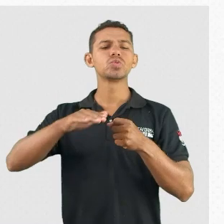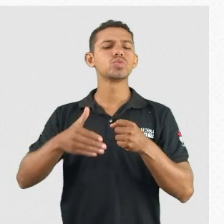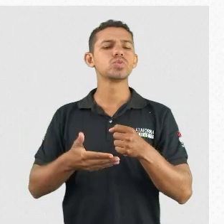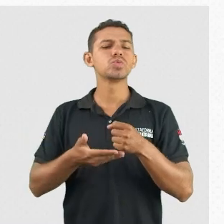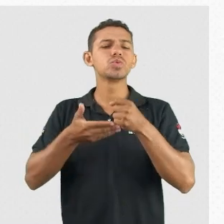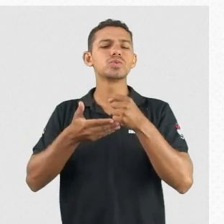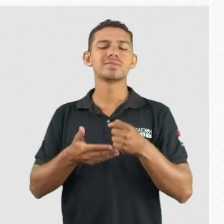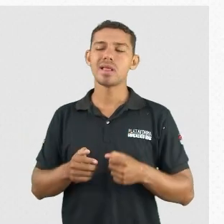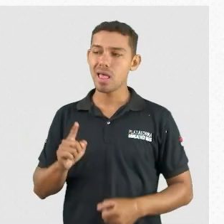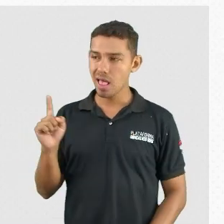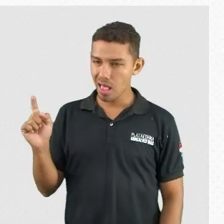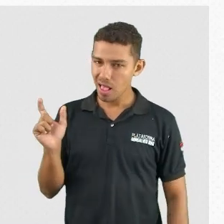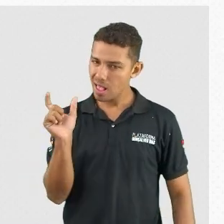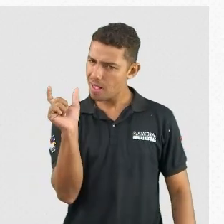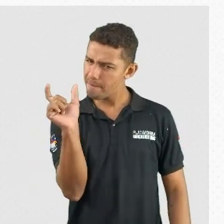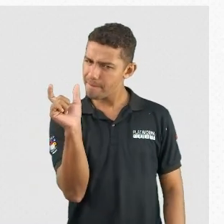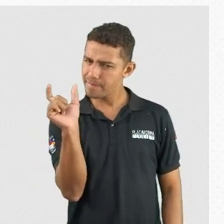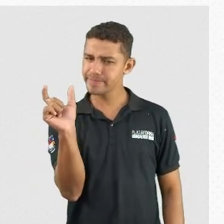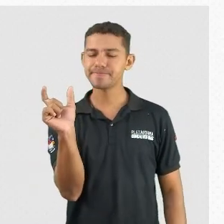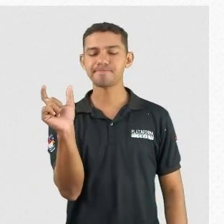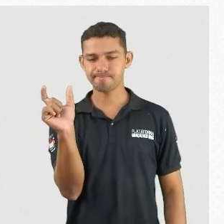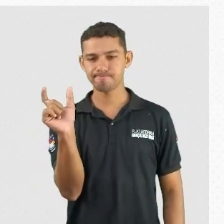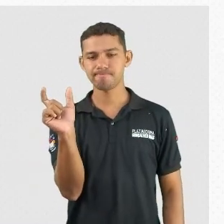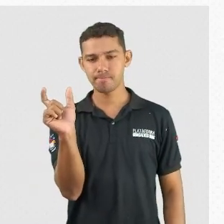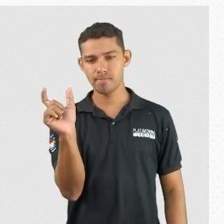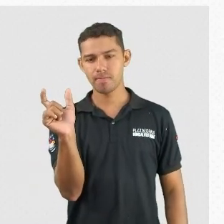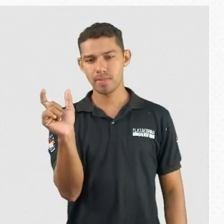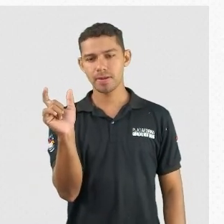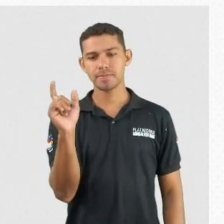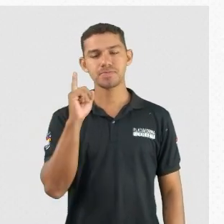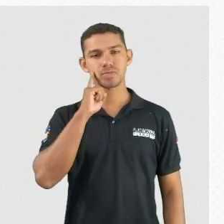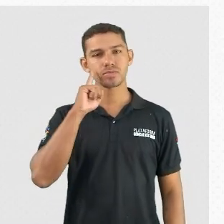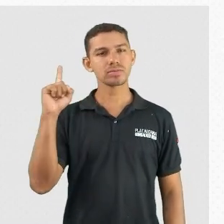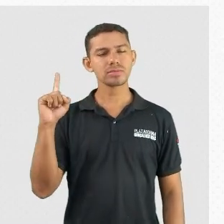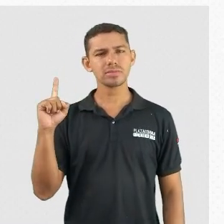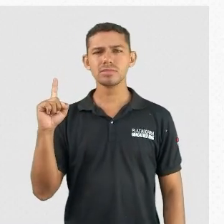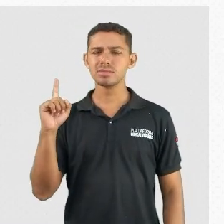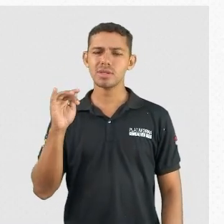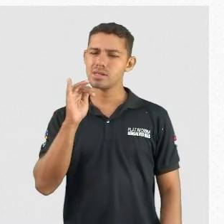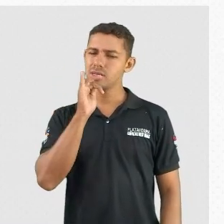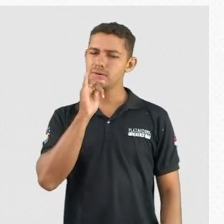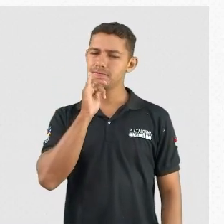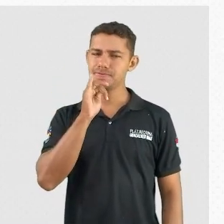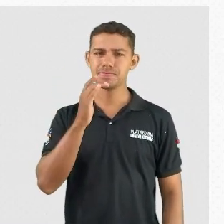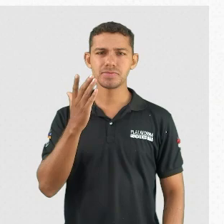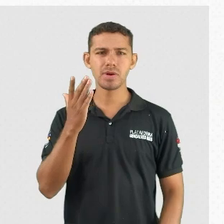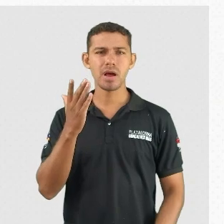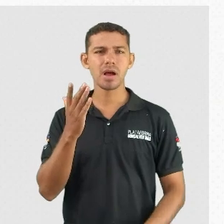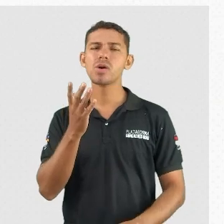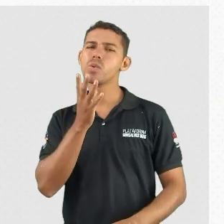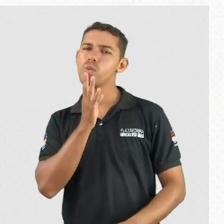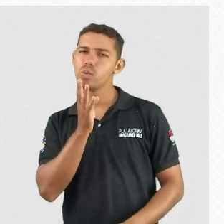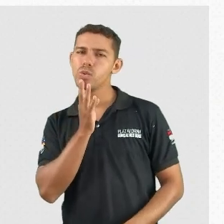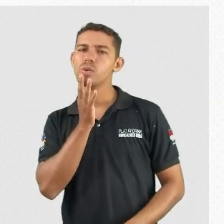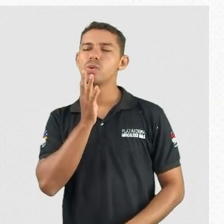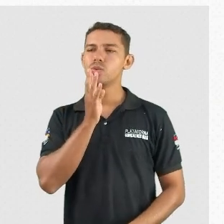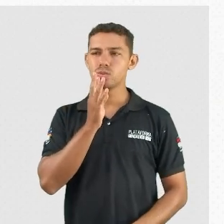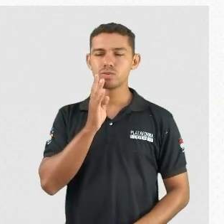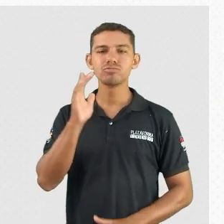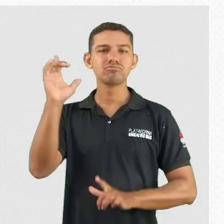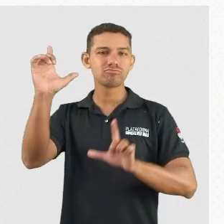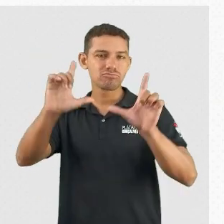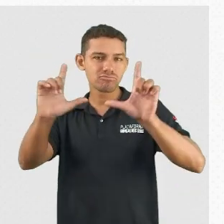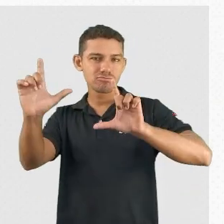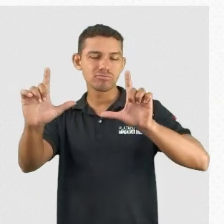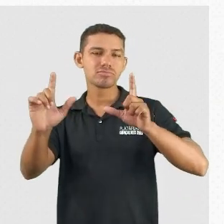uma palavra que tem se tornado muito comum, né? A gente escuta muito essa palavra na televisão, ela aparece nos nossos